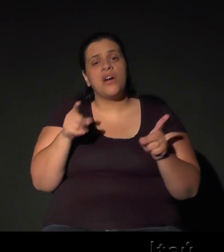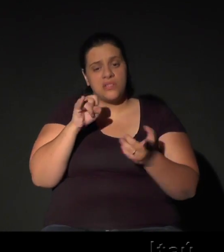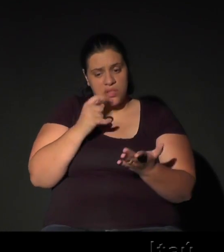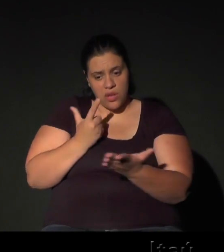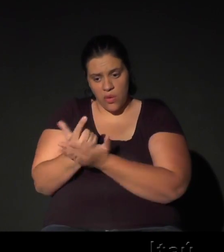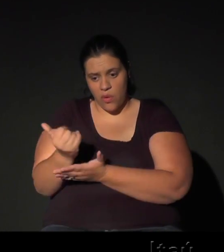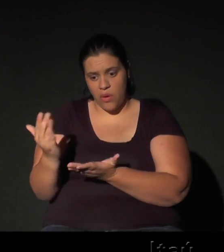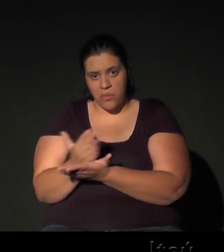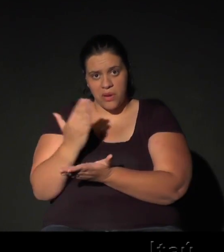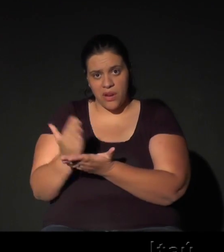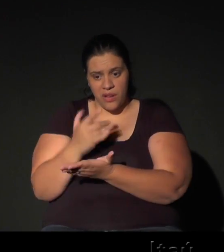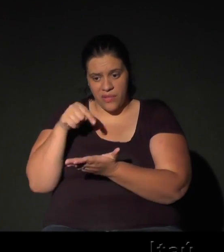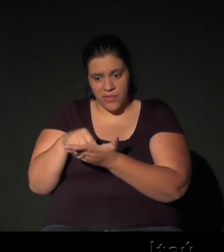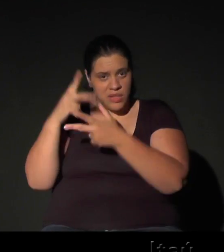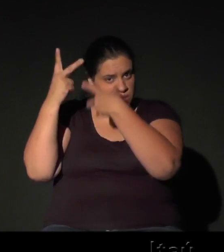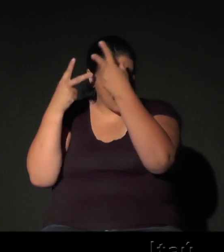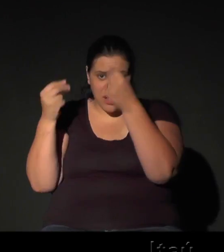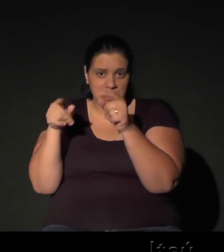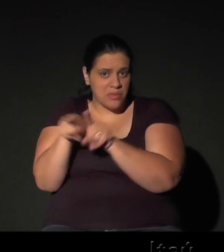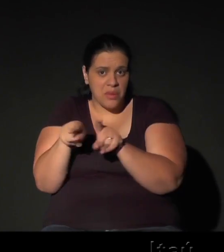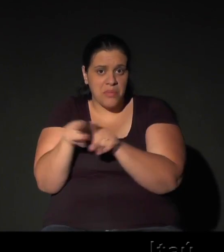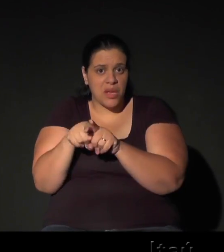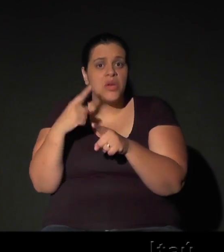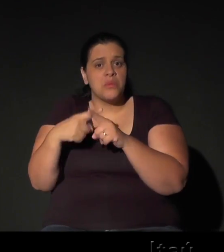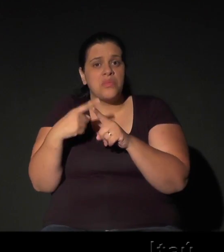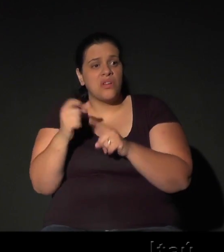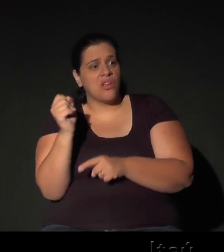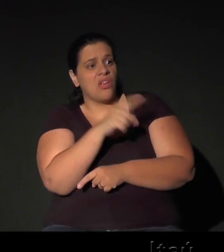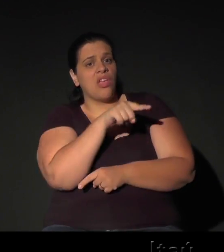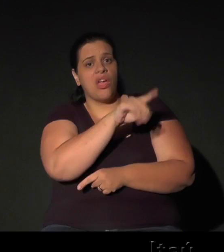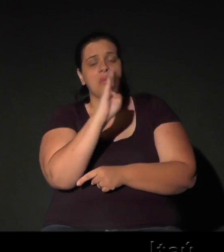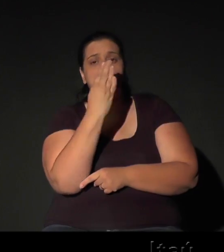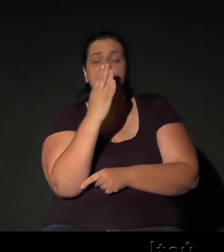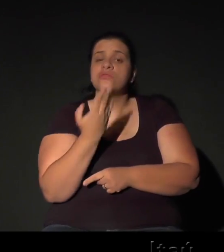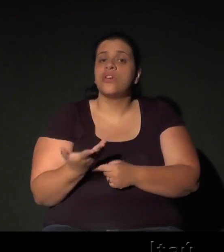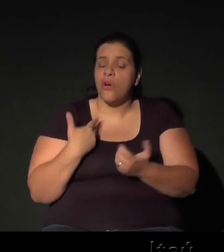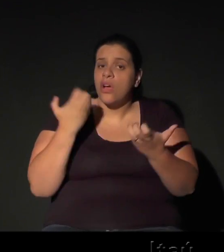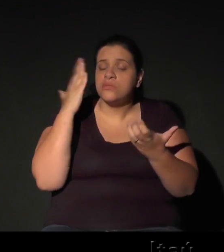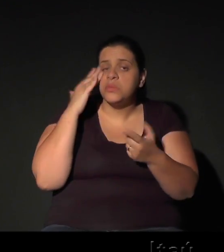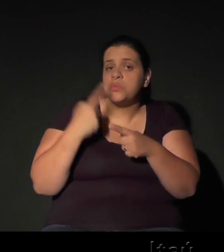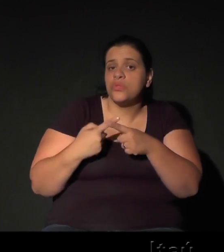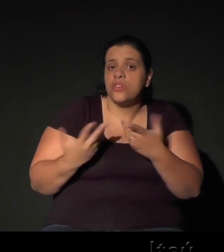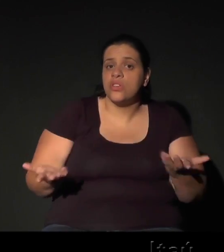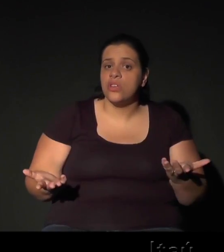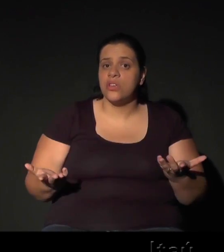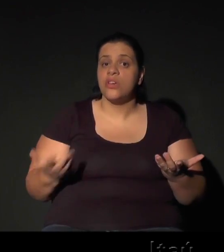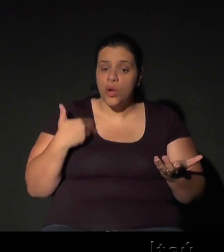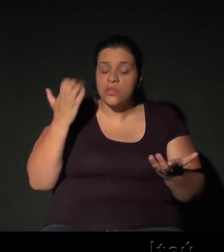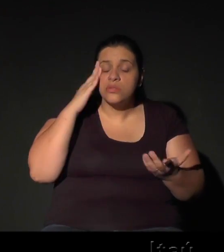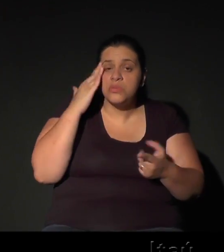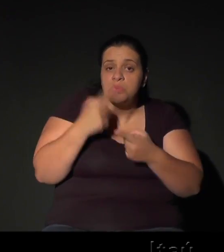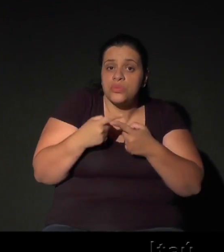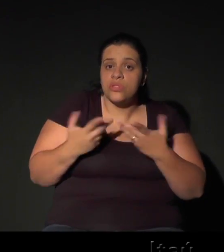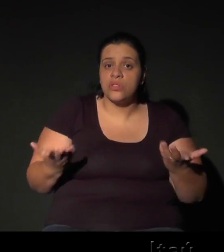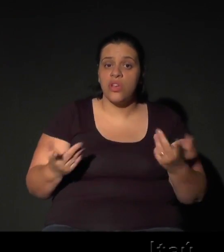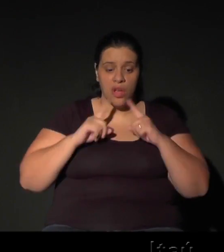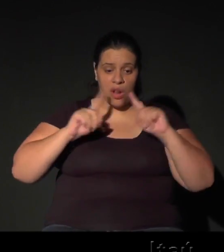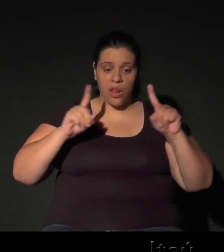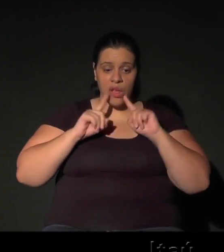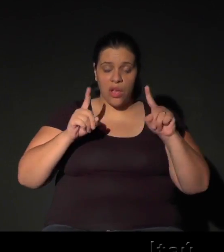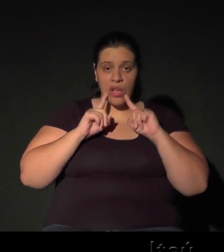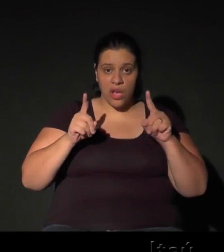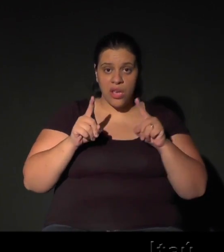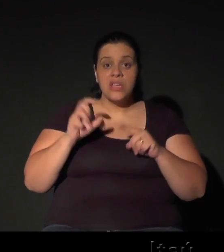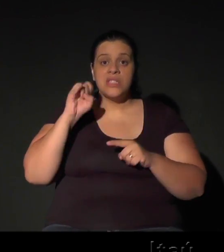compra a revista com a Kate Perry também é por que que só tá criticando quando é com a beyonc eu quero entender é isso que eu quero entender Por que que você tá reclamando